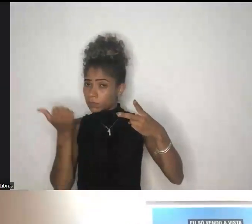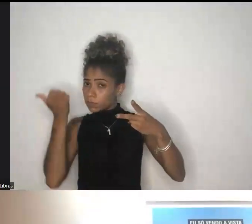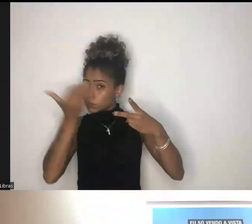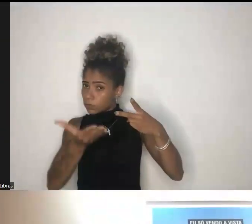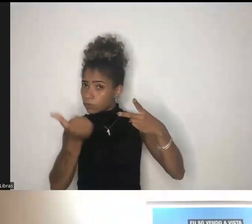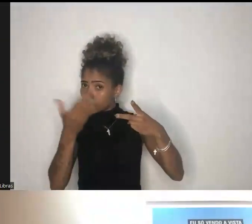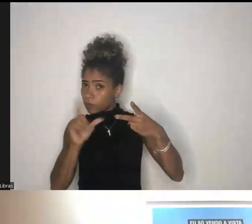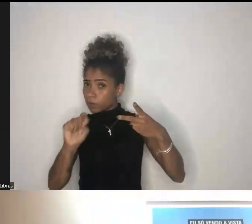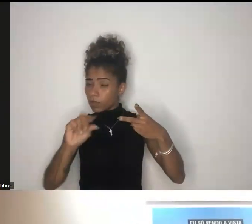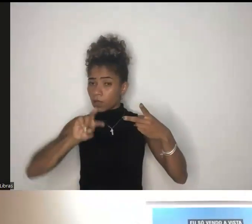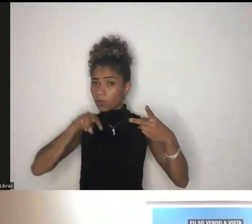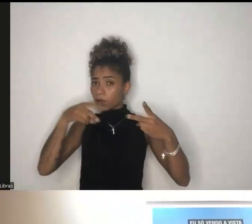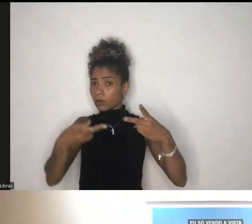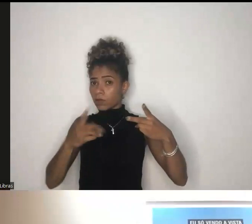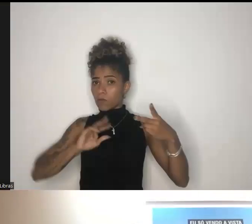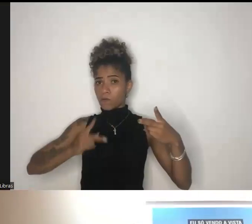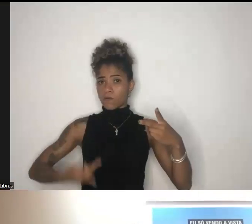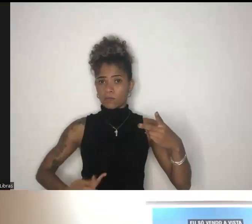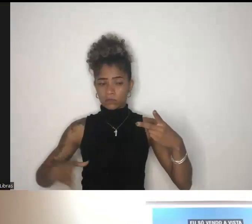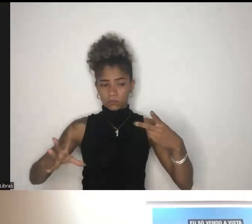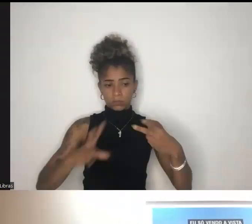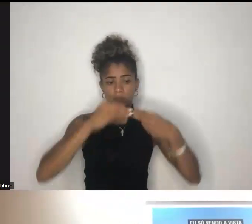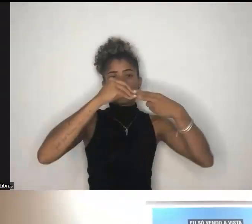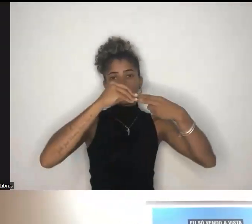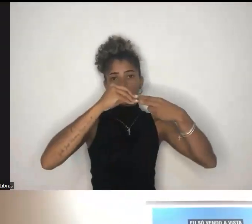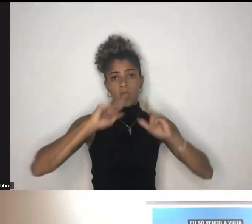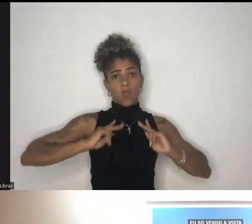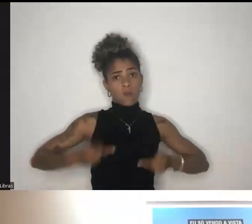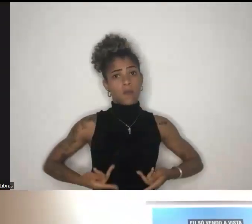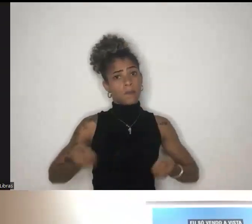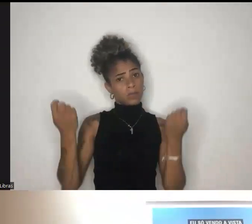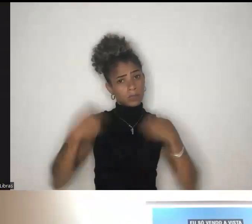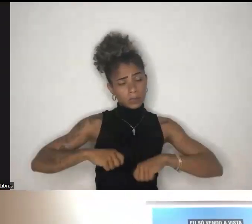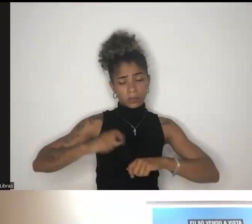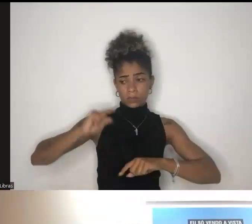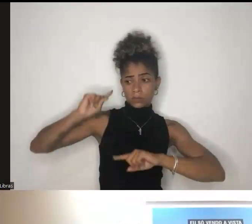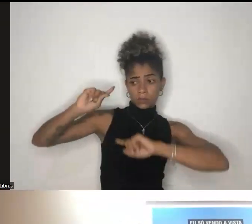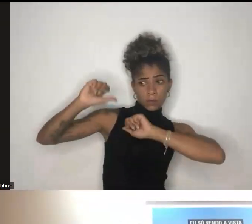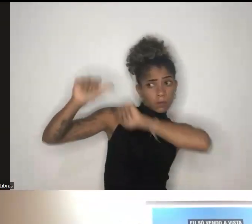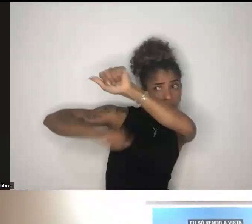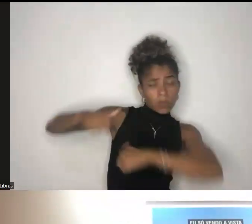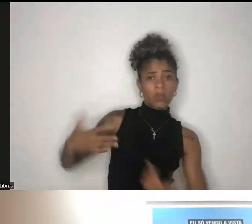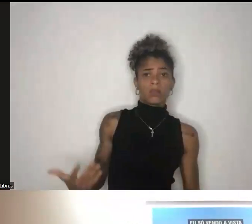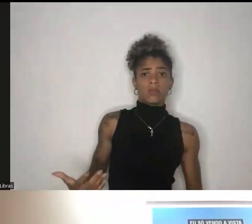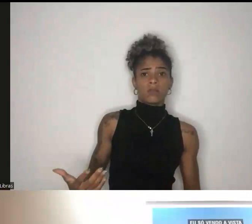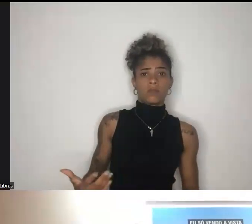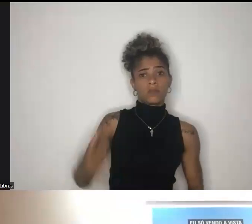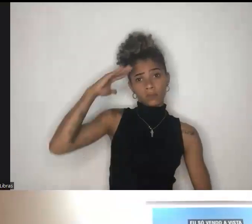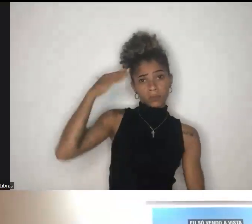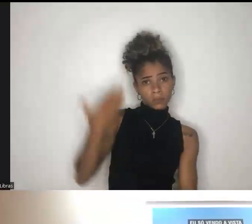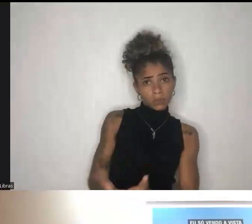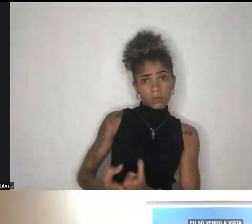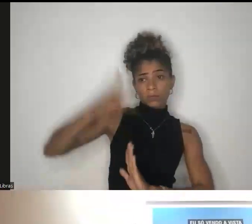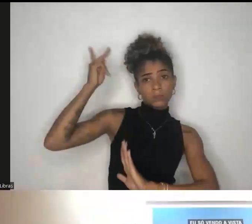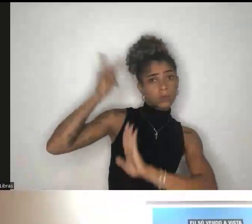ressignificação da humanidade a humanidade ela precisa se regenerar agora eu acredito que os projetos